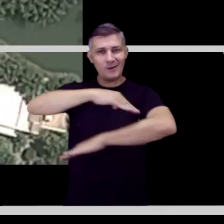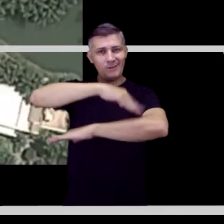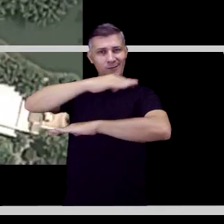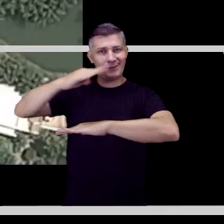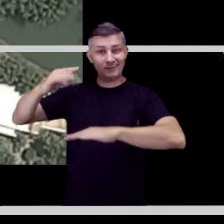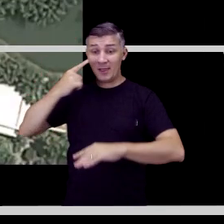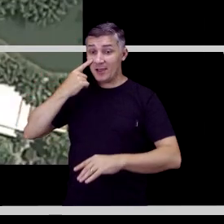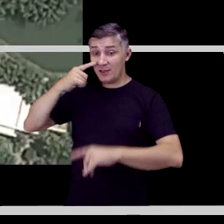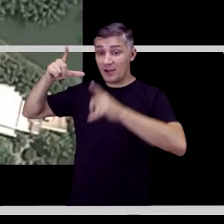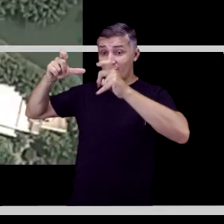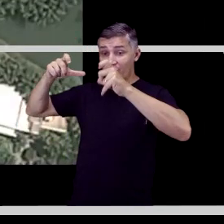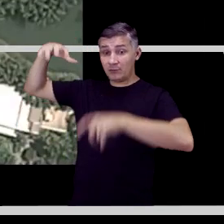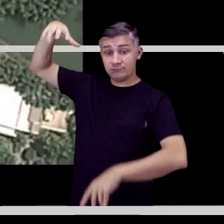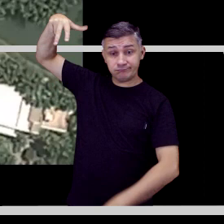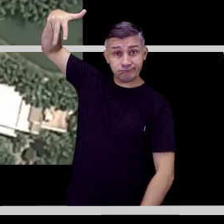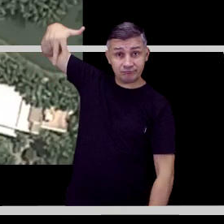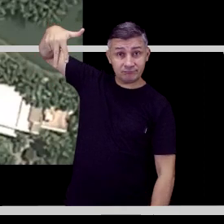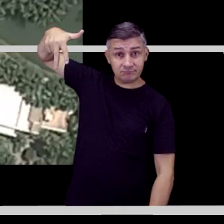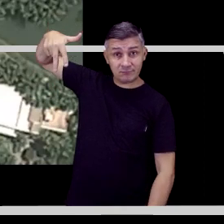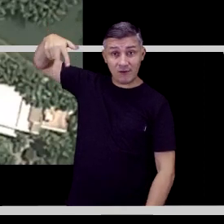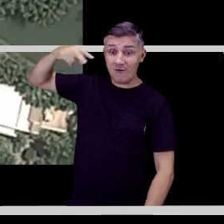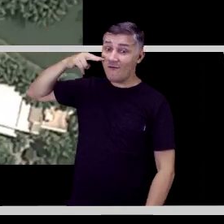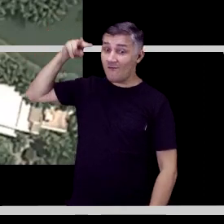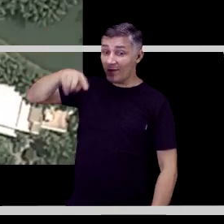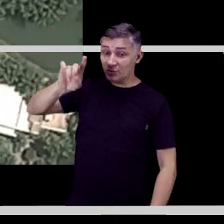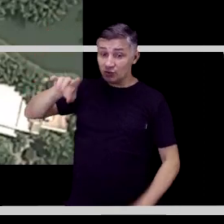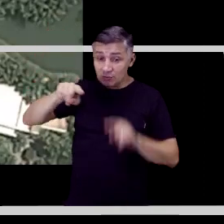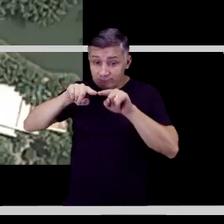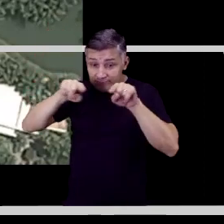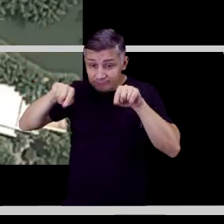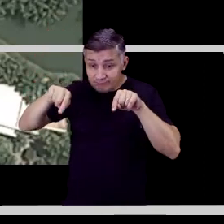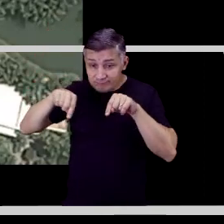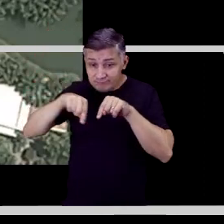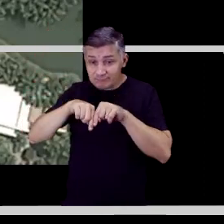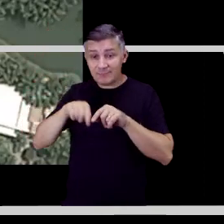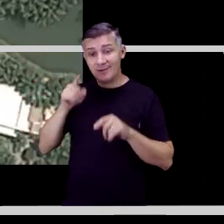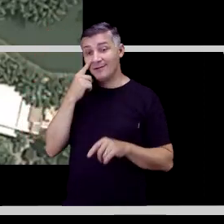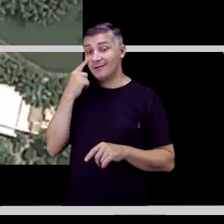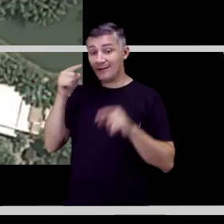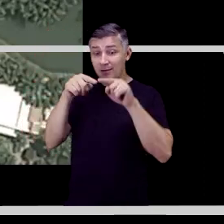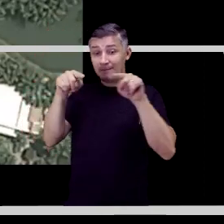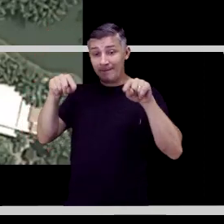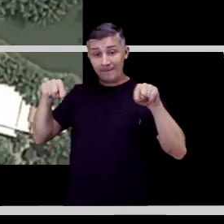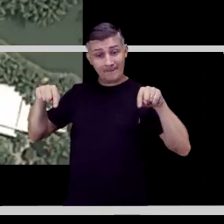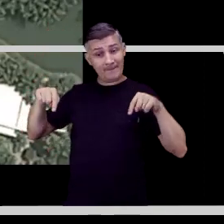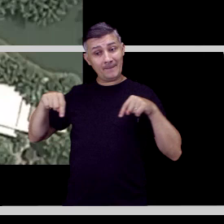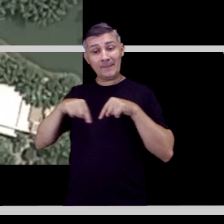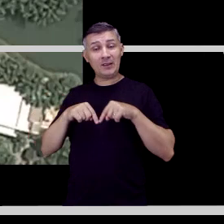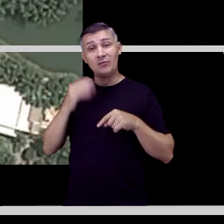fim, essa foto aérea, em que a gente enxerga quase que só essa linha, né, que configura o